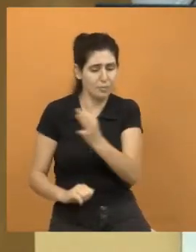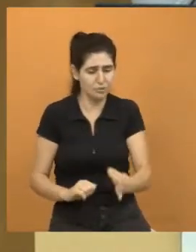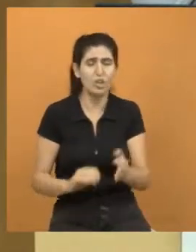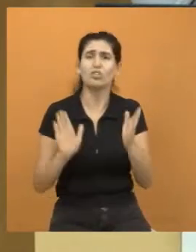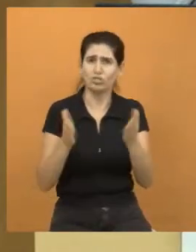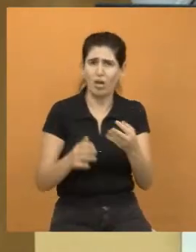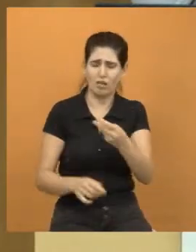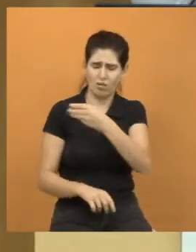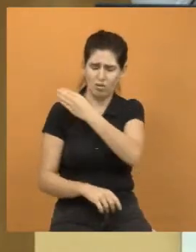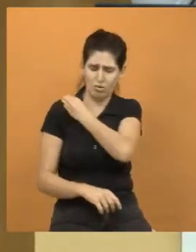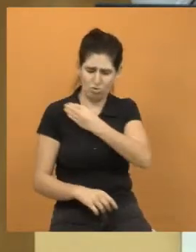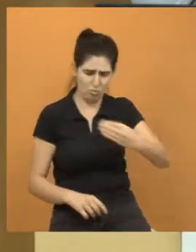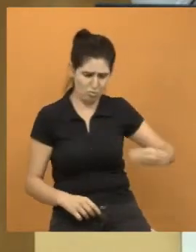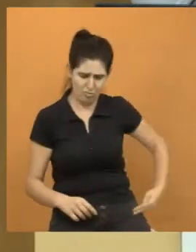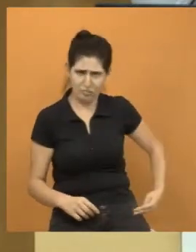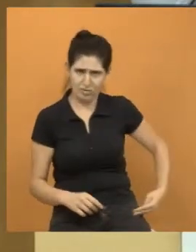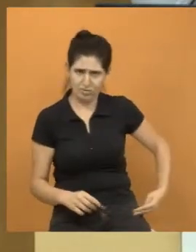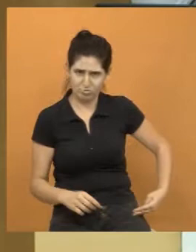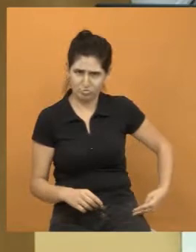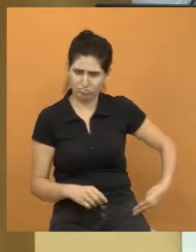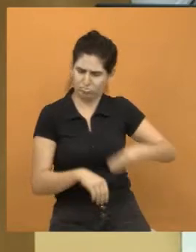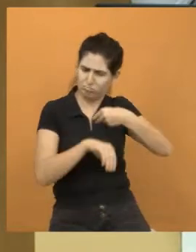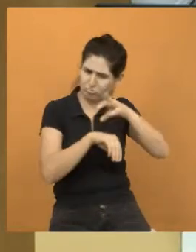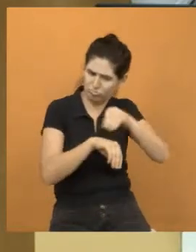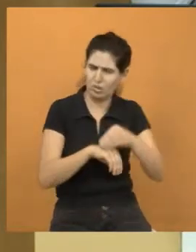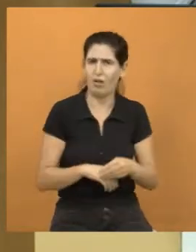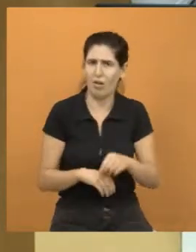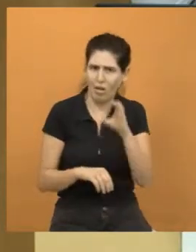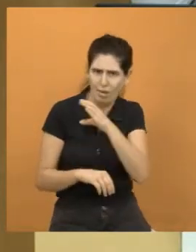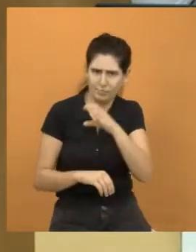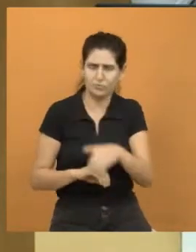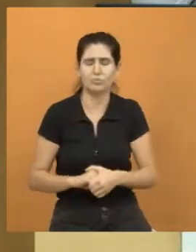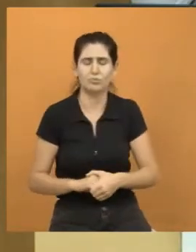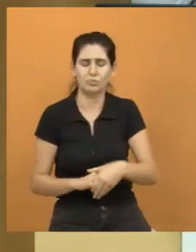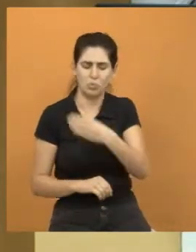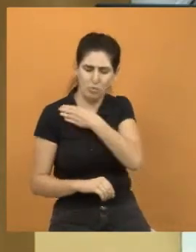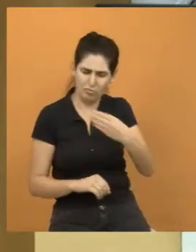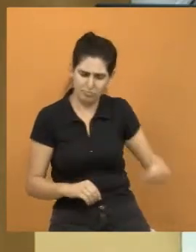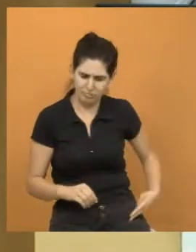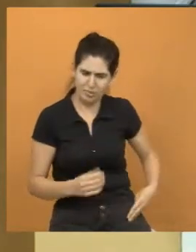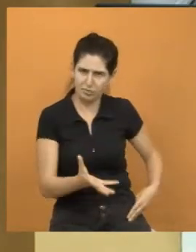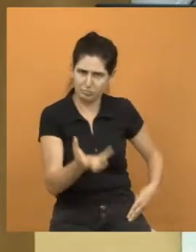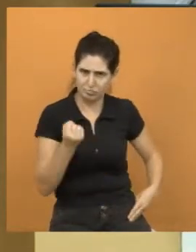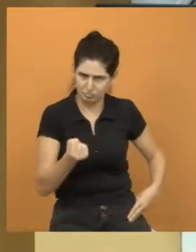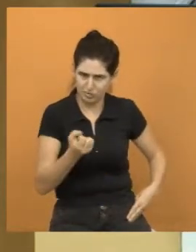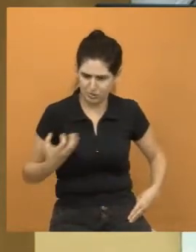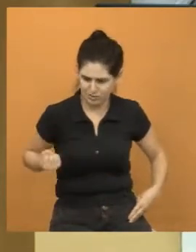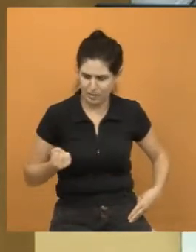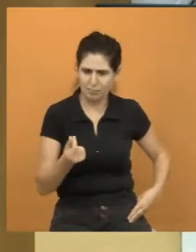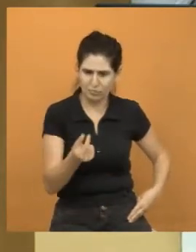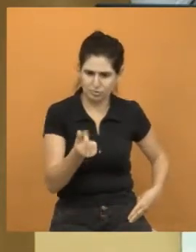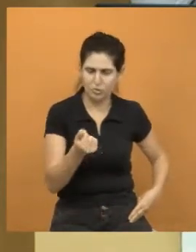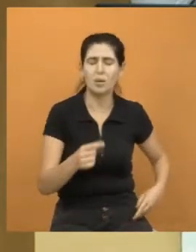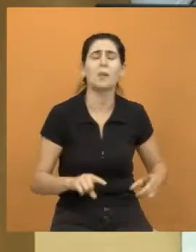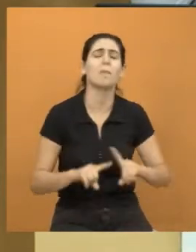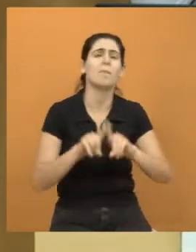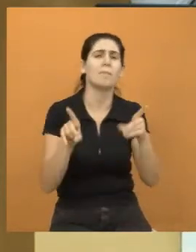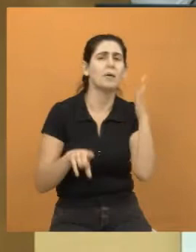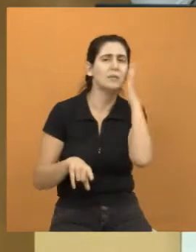público. Mas nós vemos que muitas locações de veículos para a rede